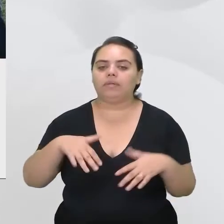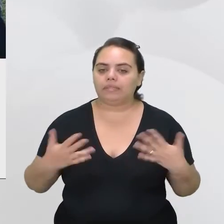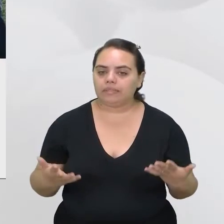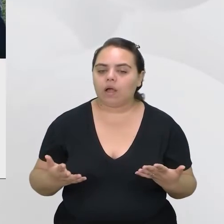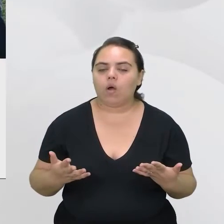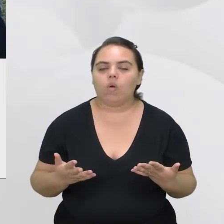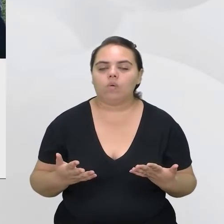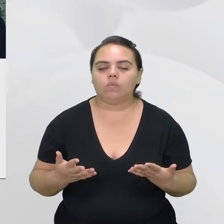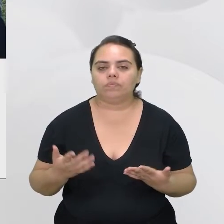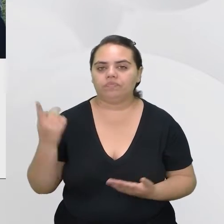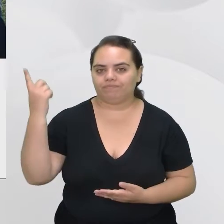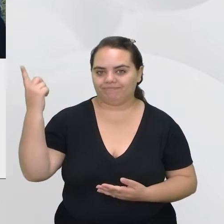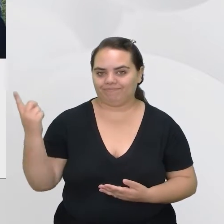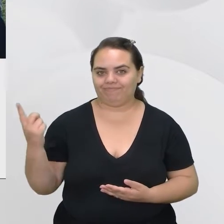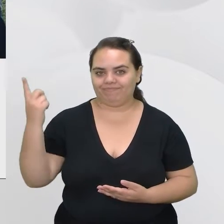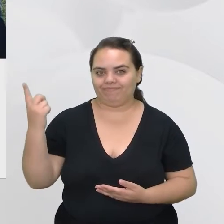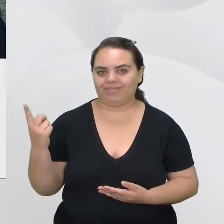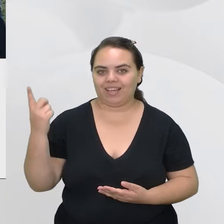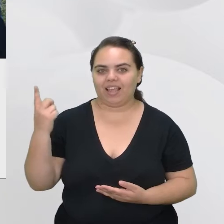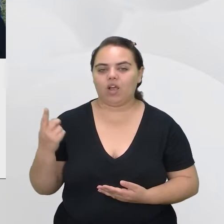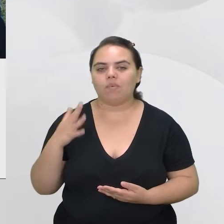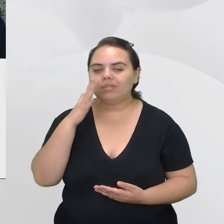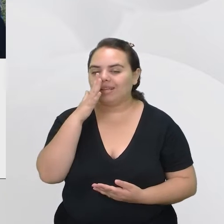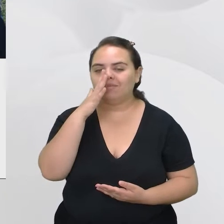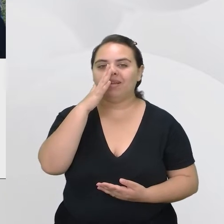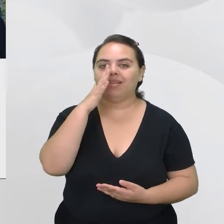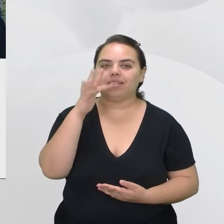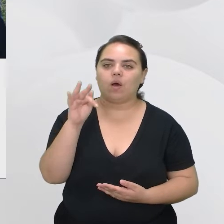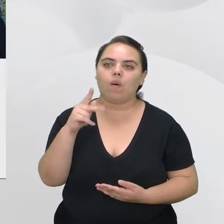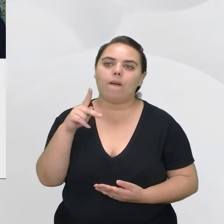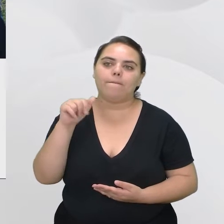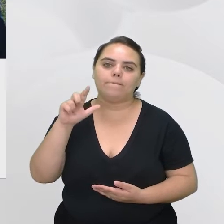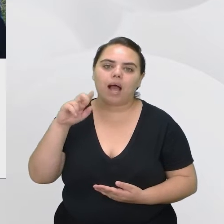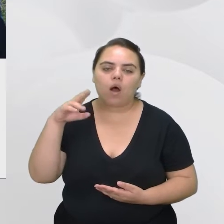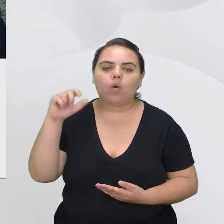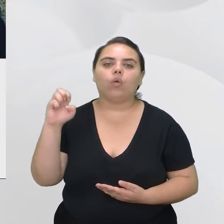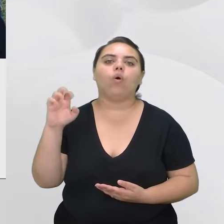assim como a gente se inspira muito em Paulo Freire, né? Então essa ideia de